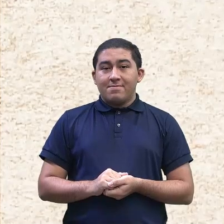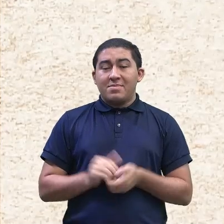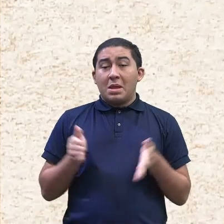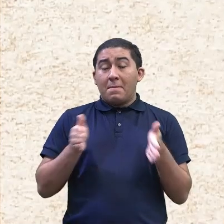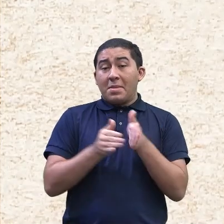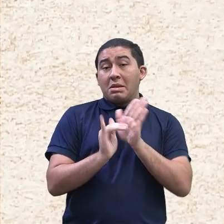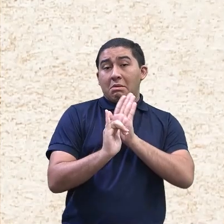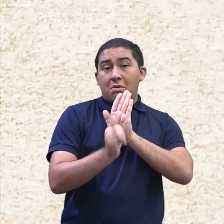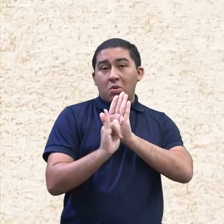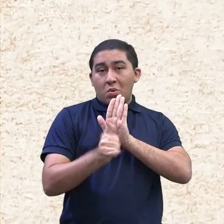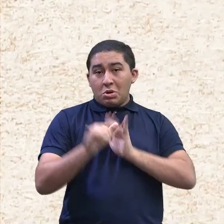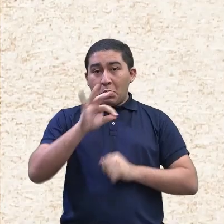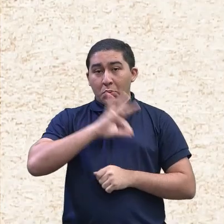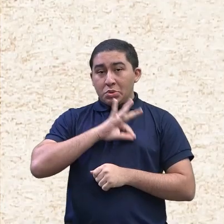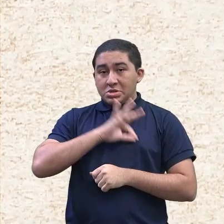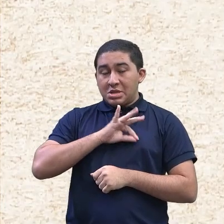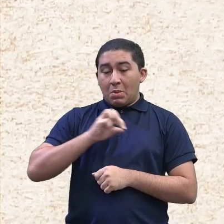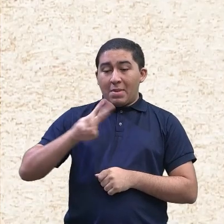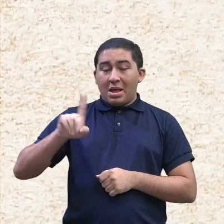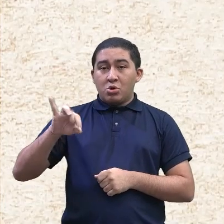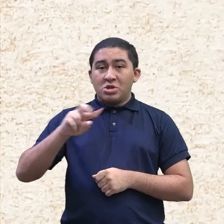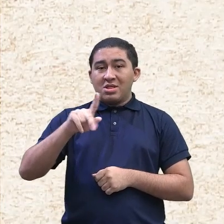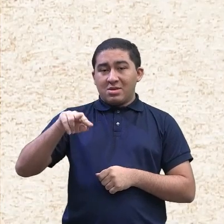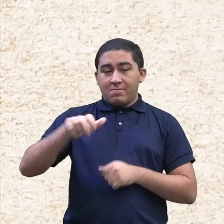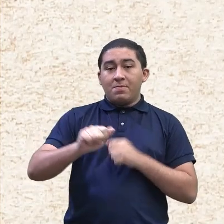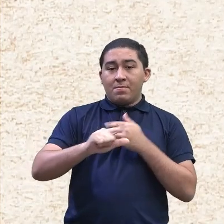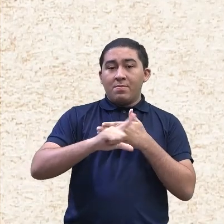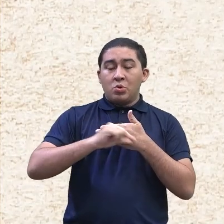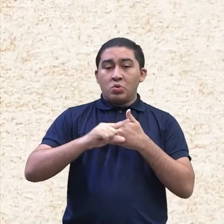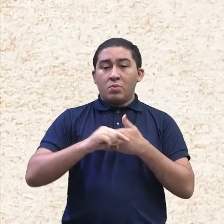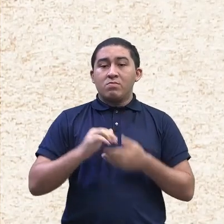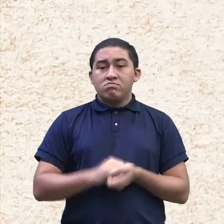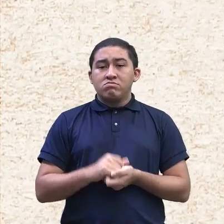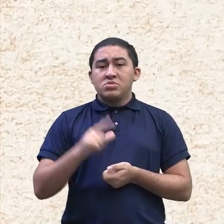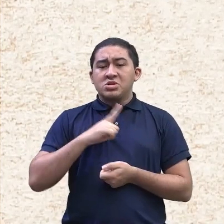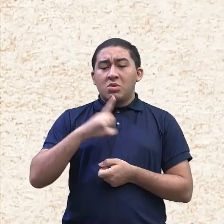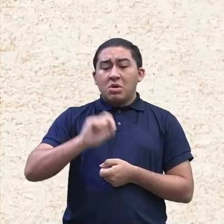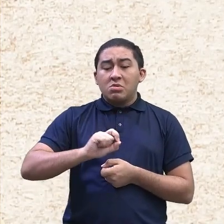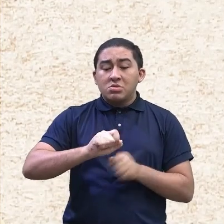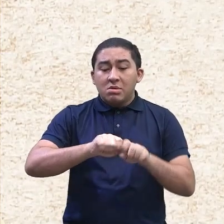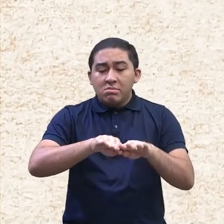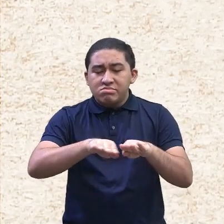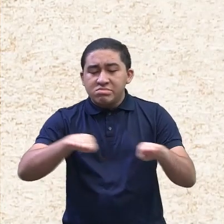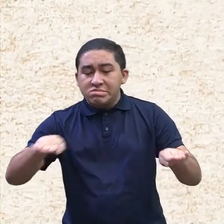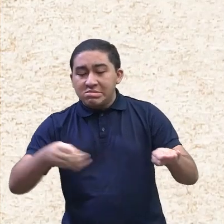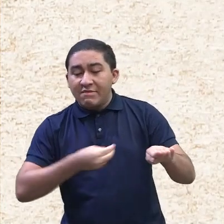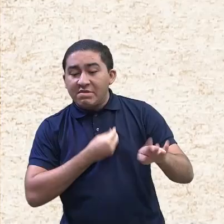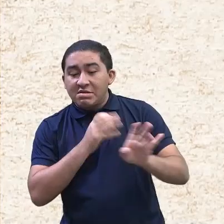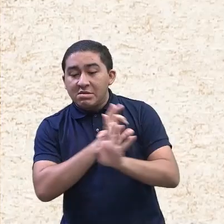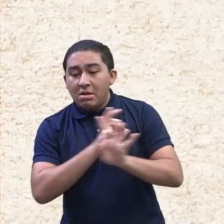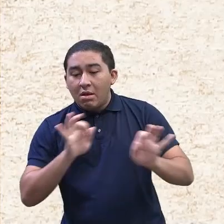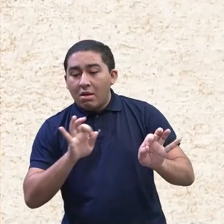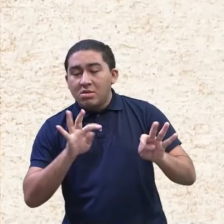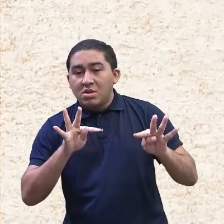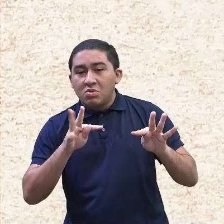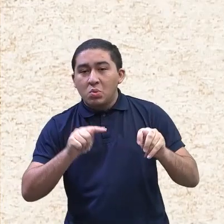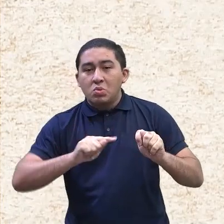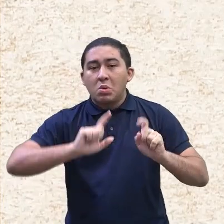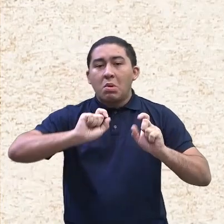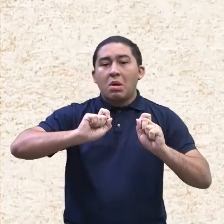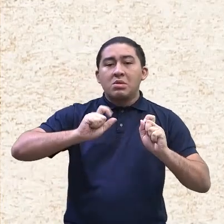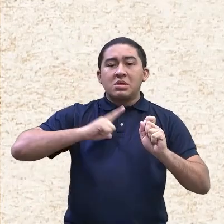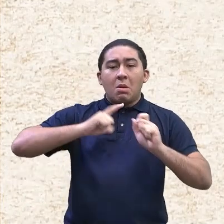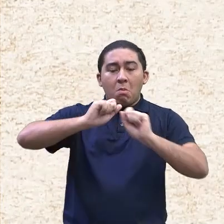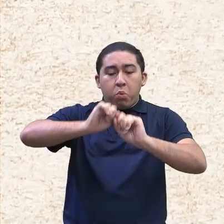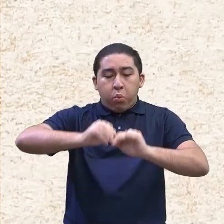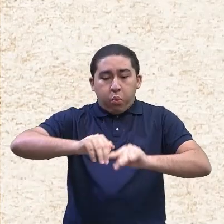Pequena crônica policial de Mário Quintana. Jazia no chão sem vida e estava toda pintada.